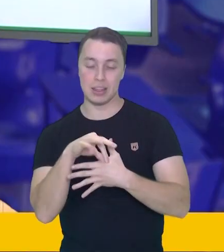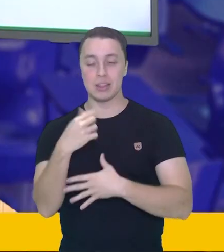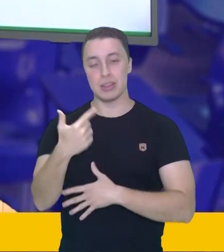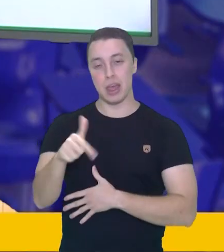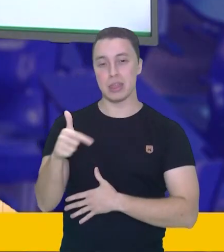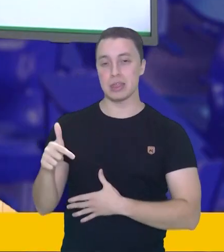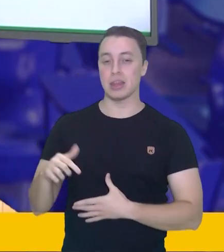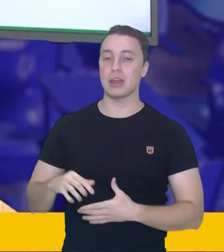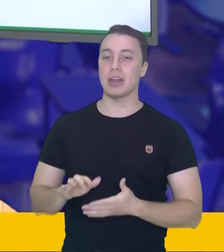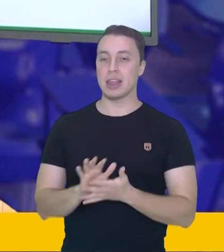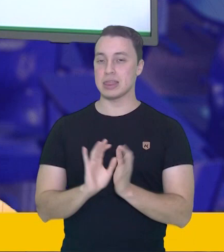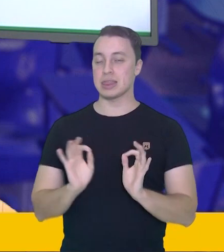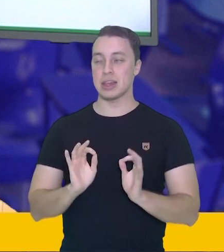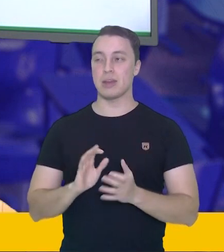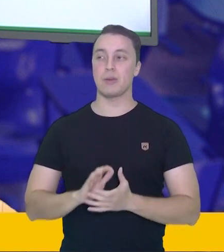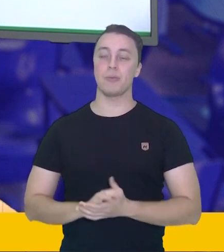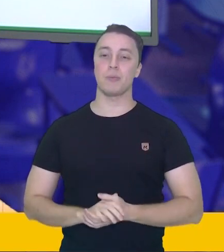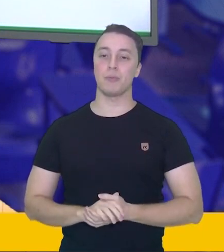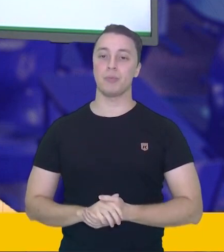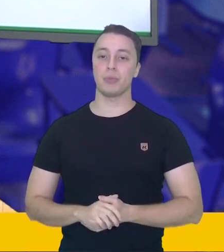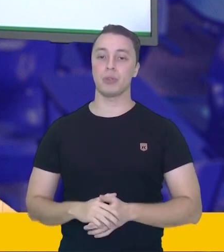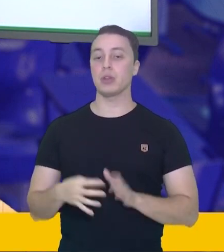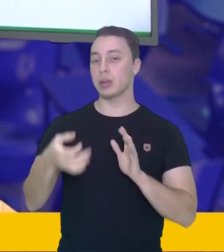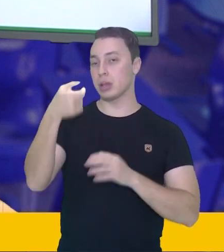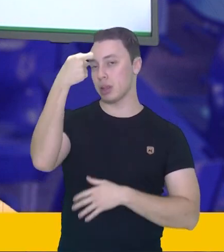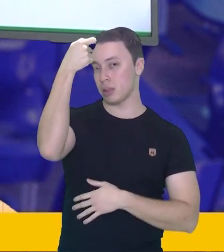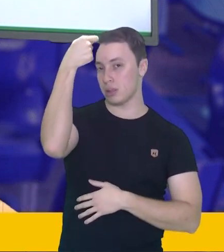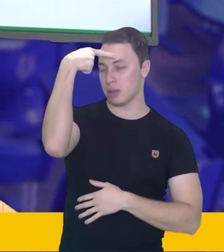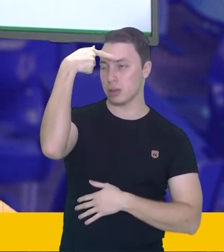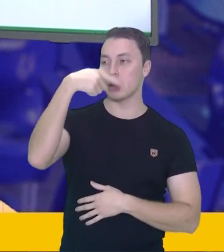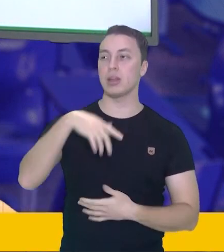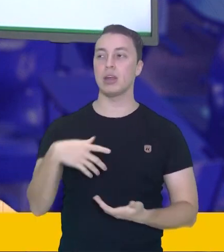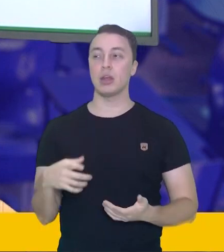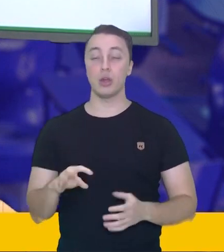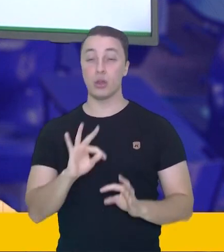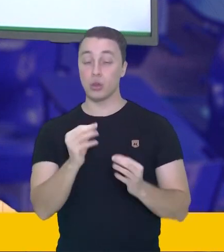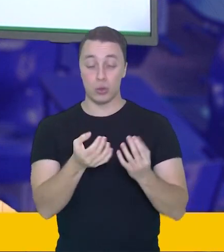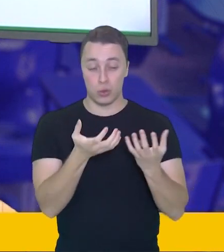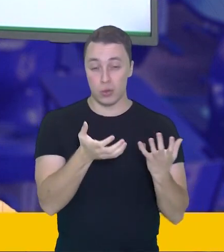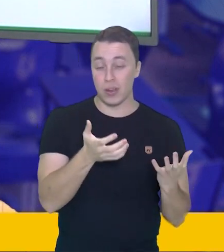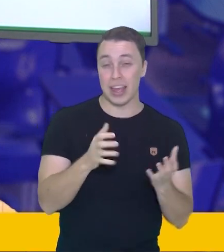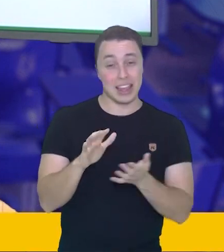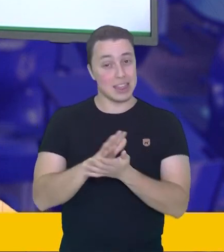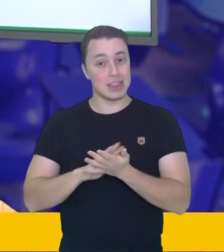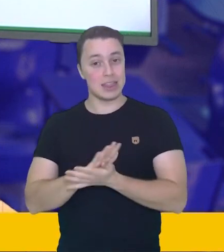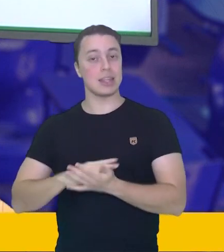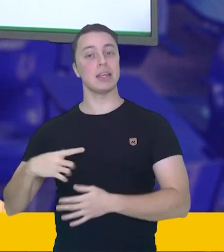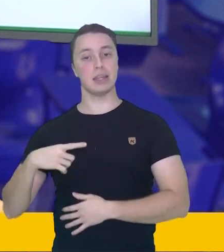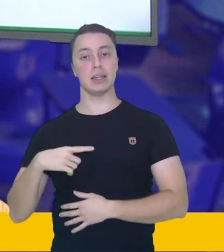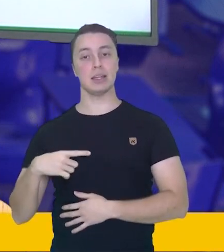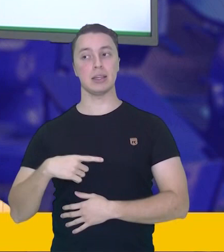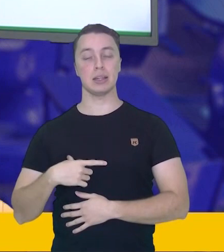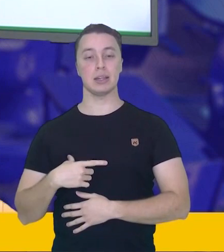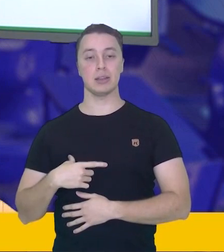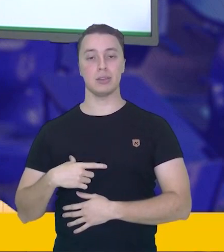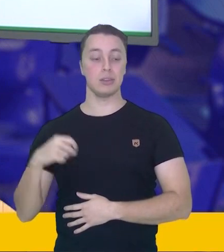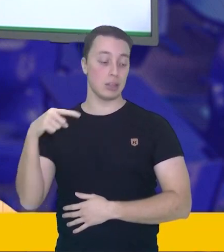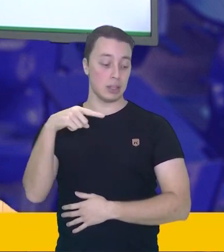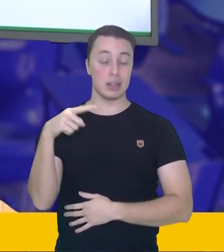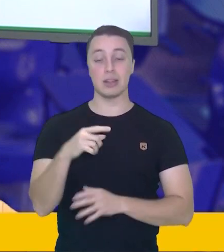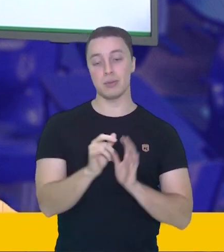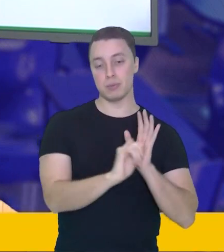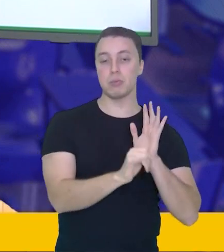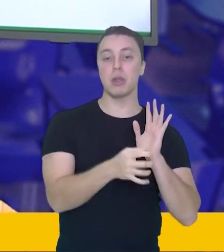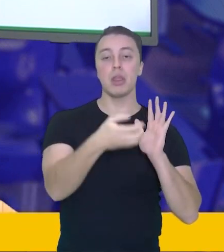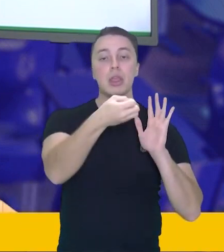A moral dessa história foi: quem tudo quer, nada tem. E esse foi o ensinamento que essa fábula